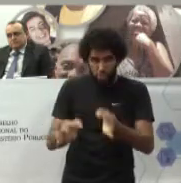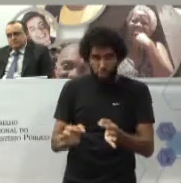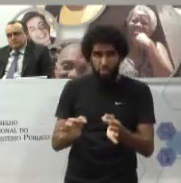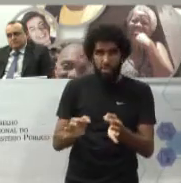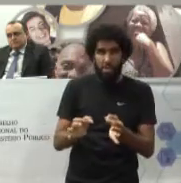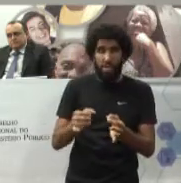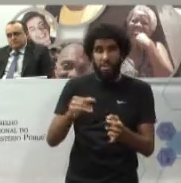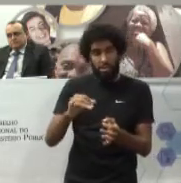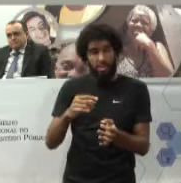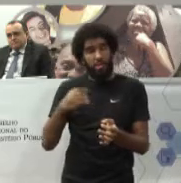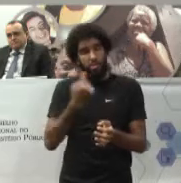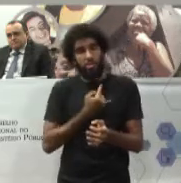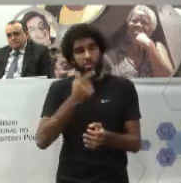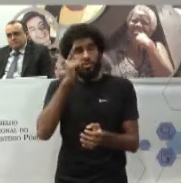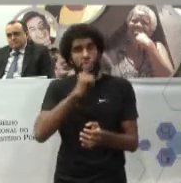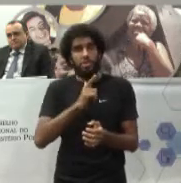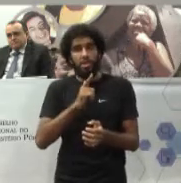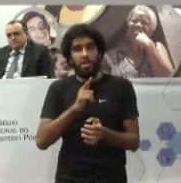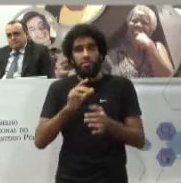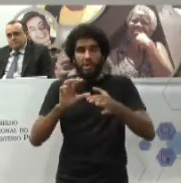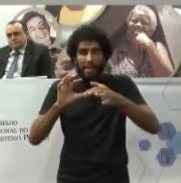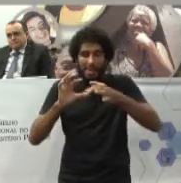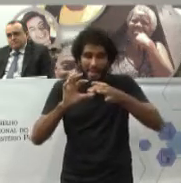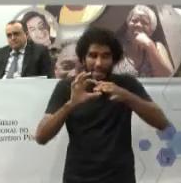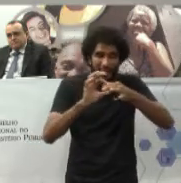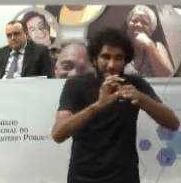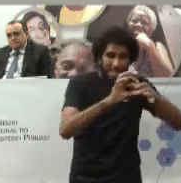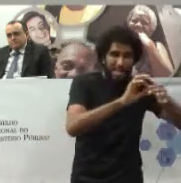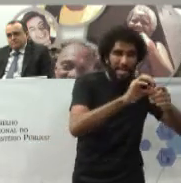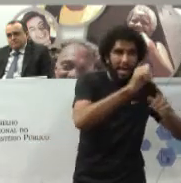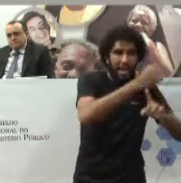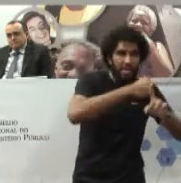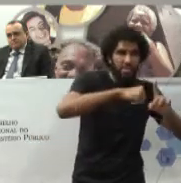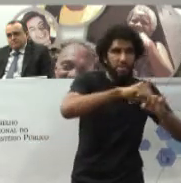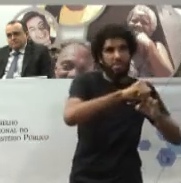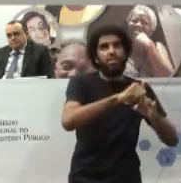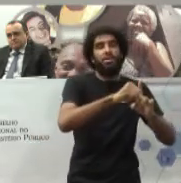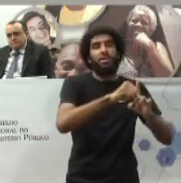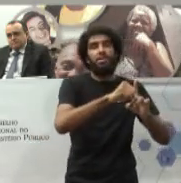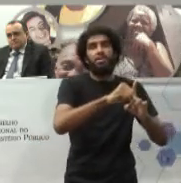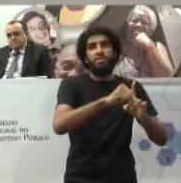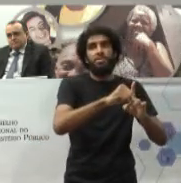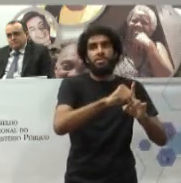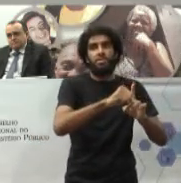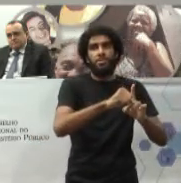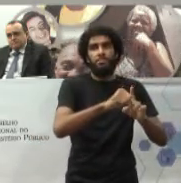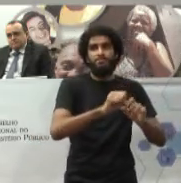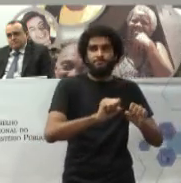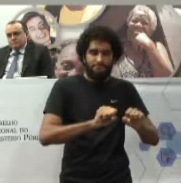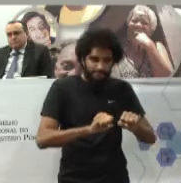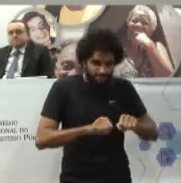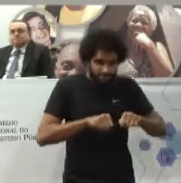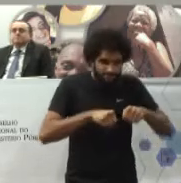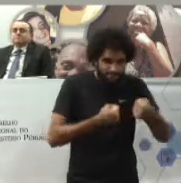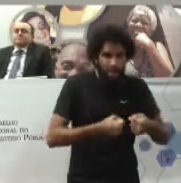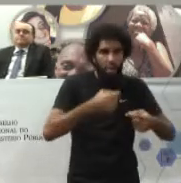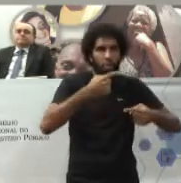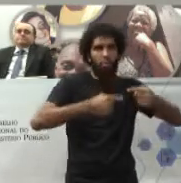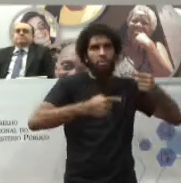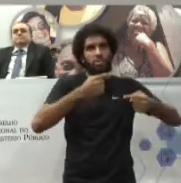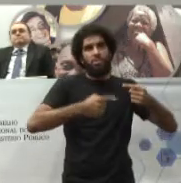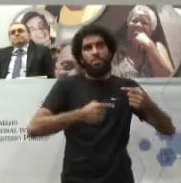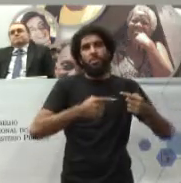colocar em movimento a movimento a sociedade para enfrentar enfrentar esse a enfrentar esse debate